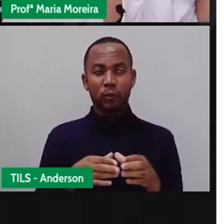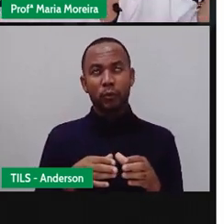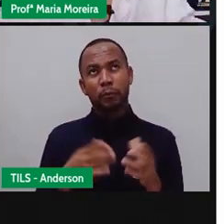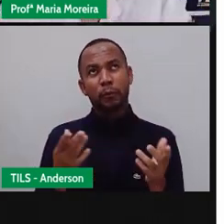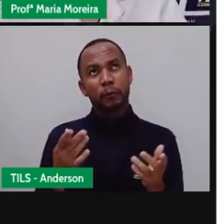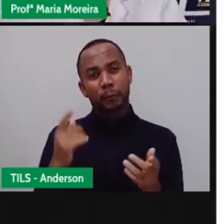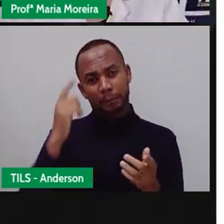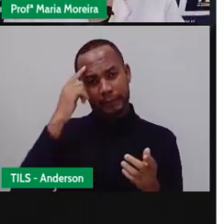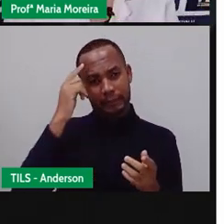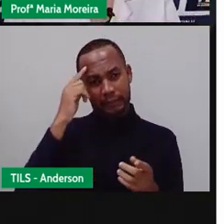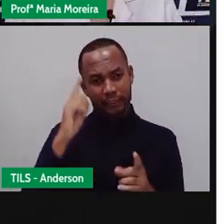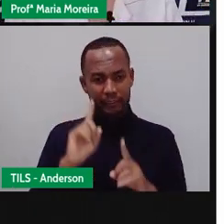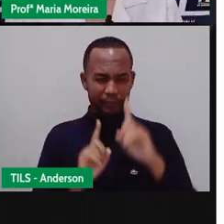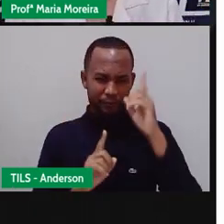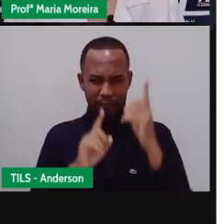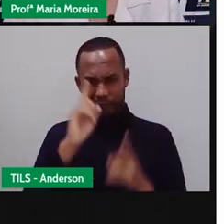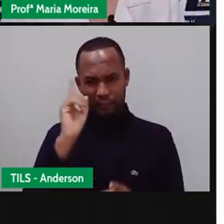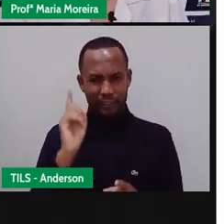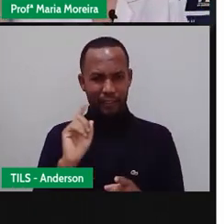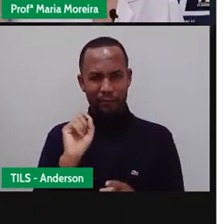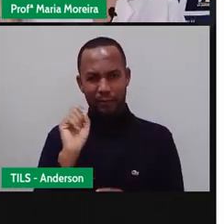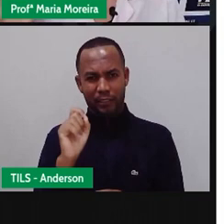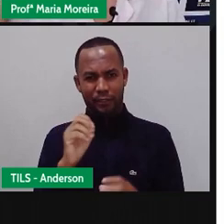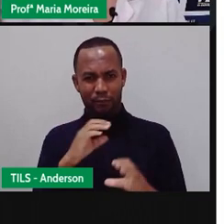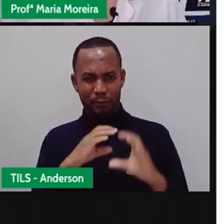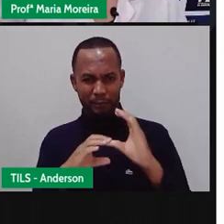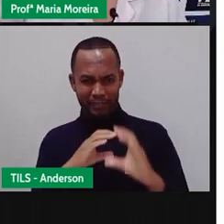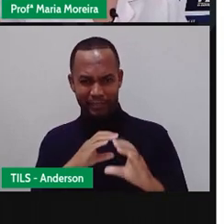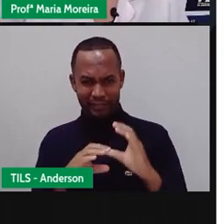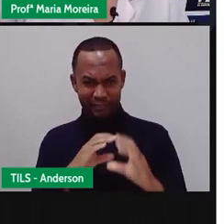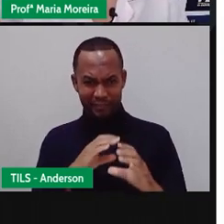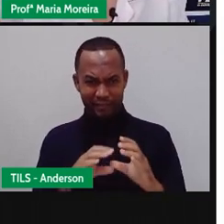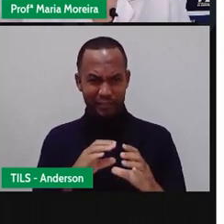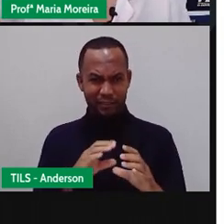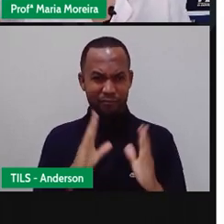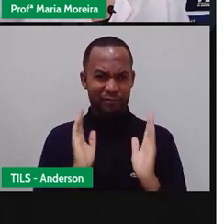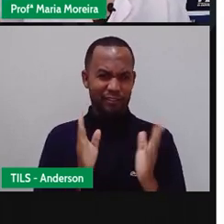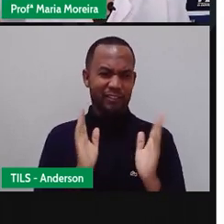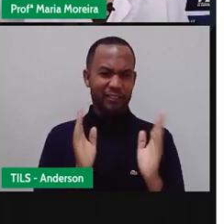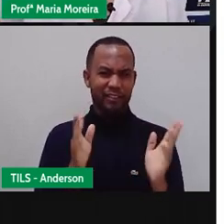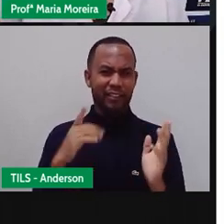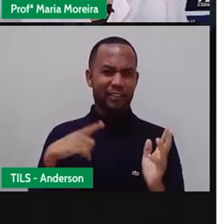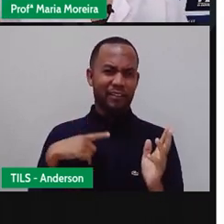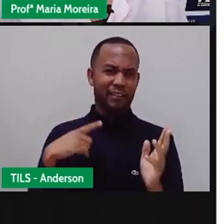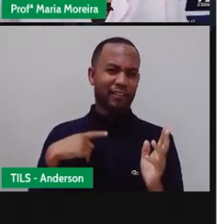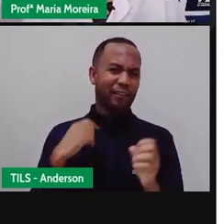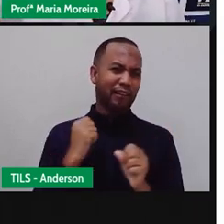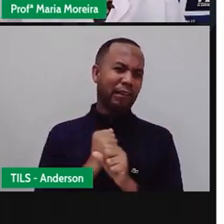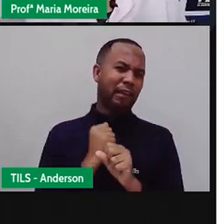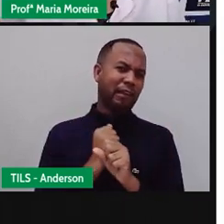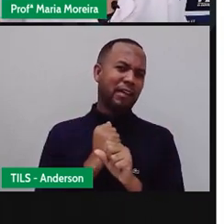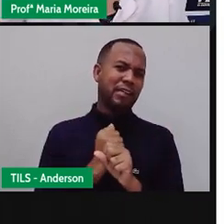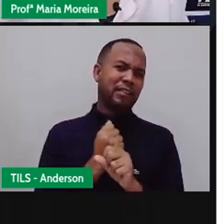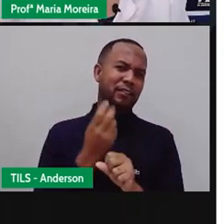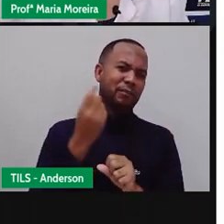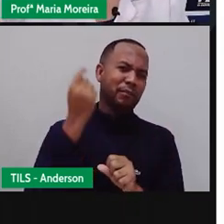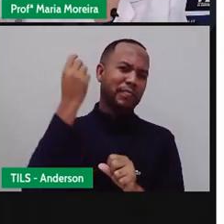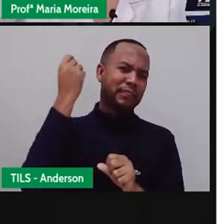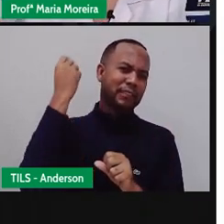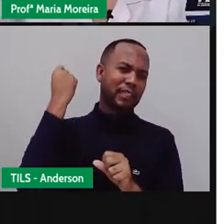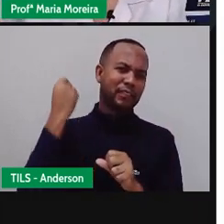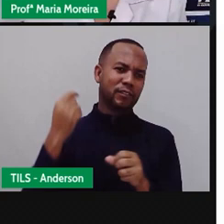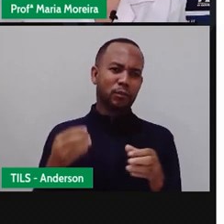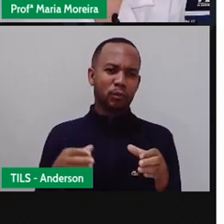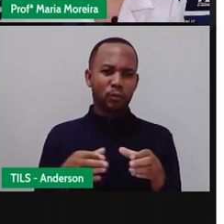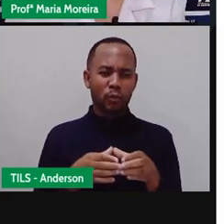foi a não vamos inventar que a comunicação não a comunicação acontece aí ó de quando beijo os homens